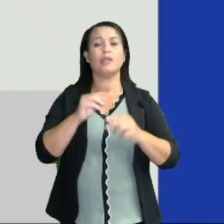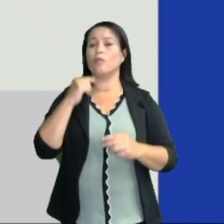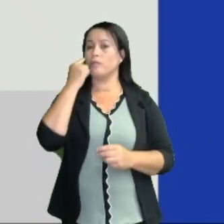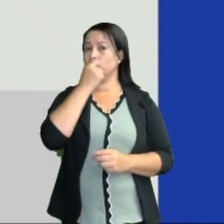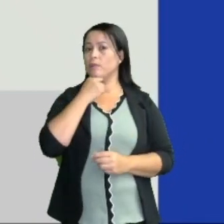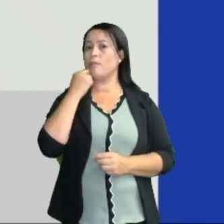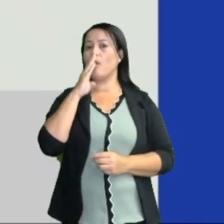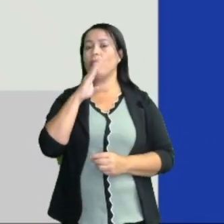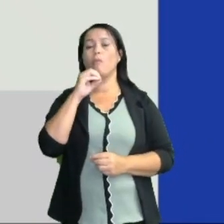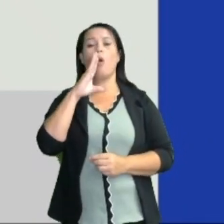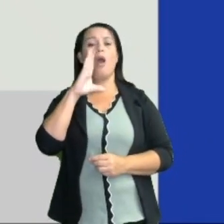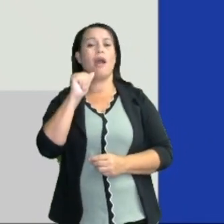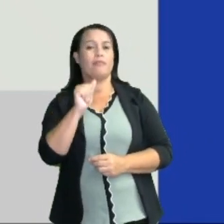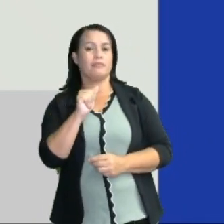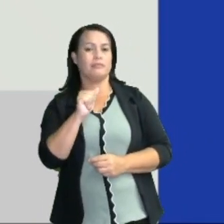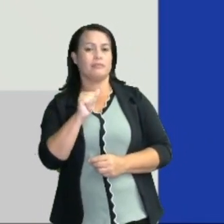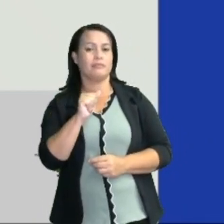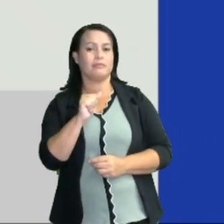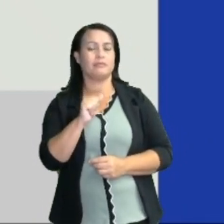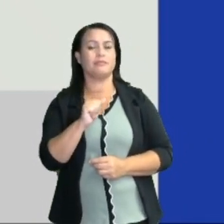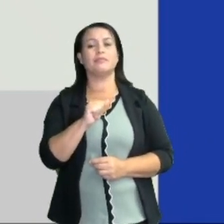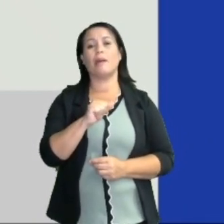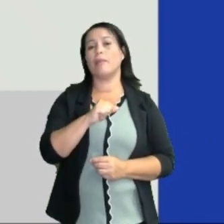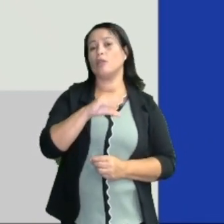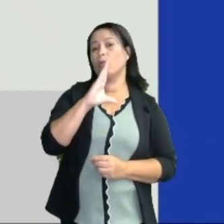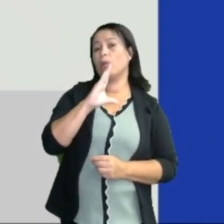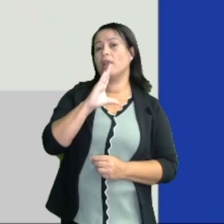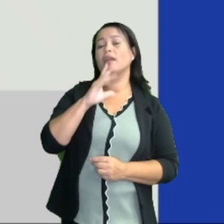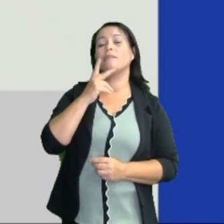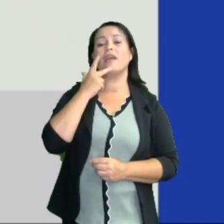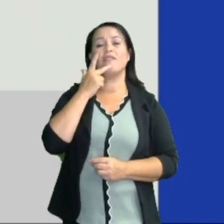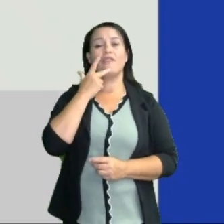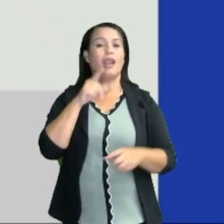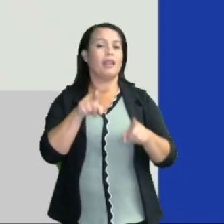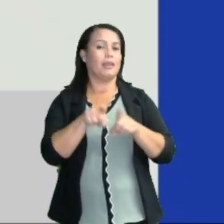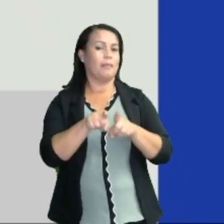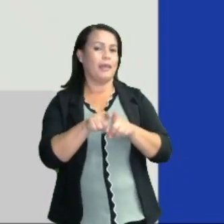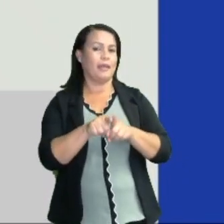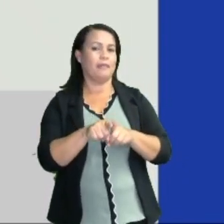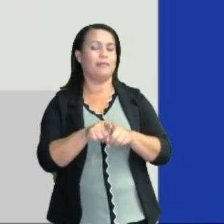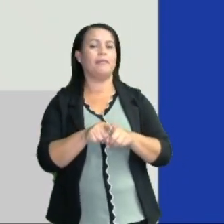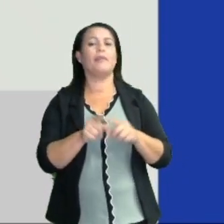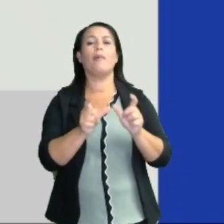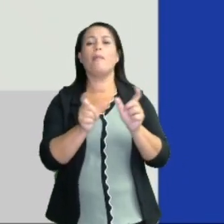boca, abertura e fala. Então é uma palavra polissêmica.